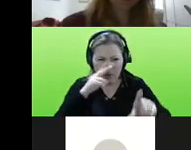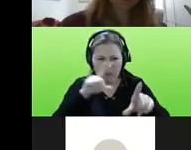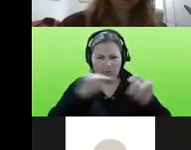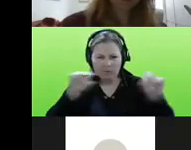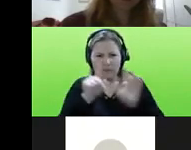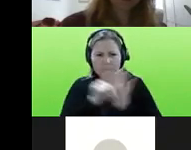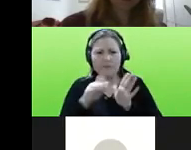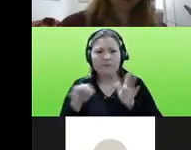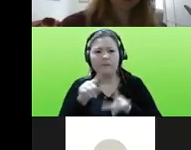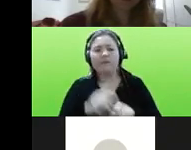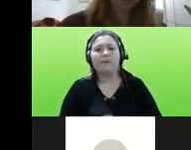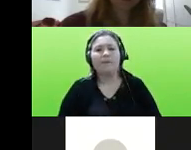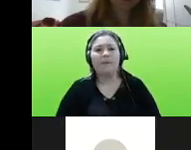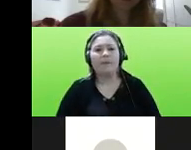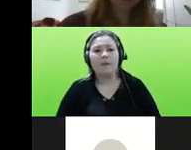and We.